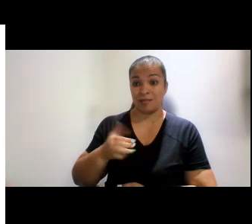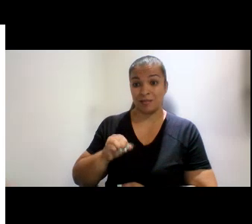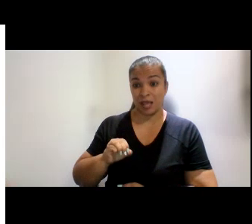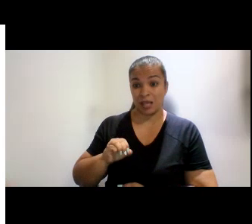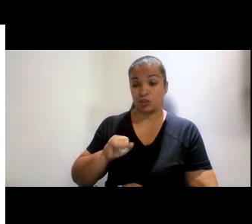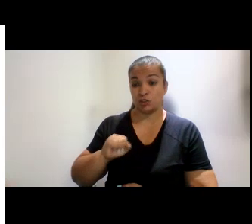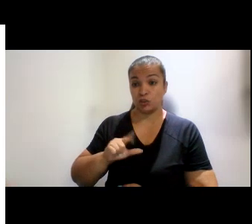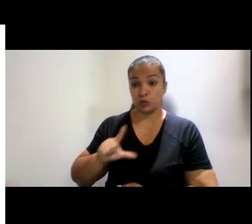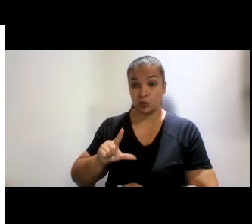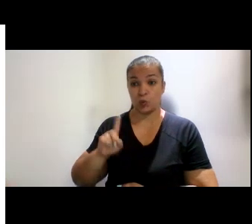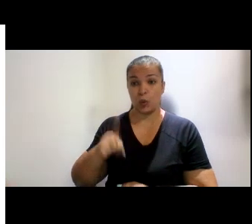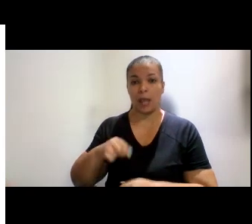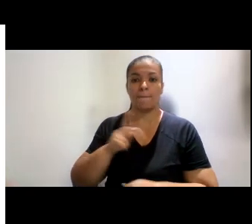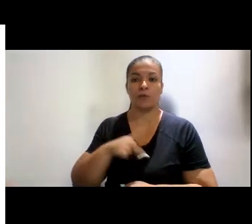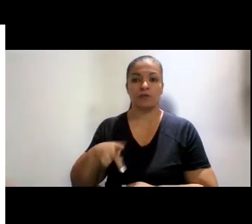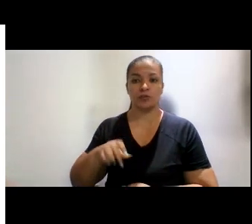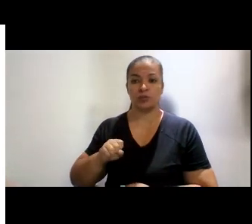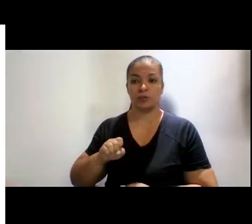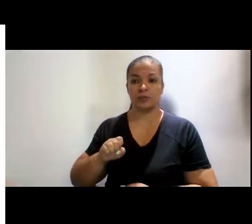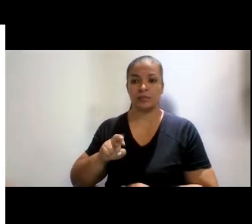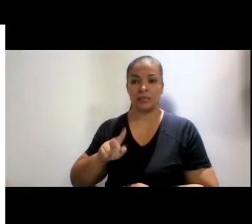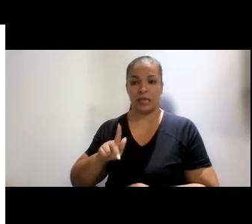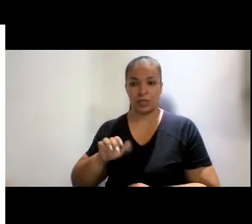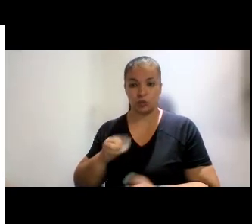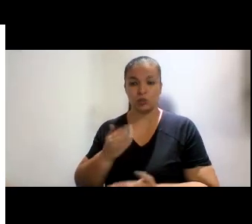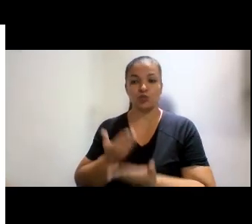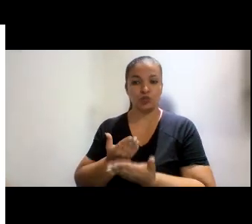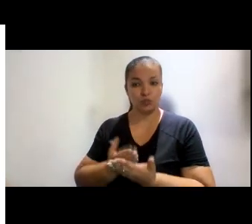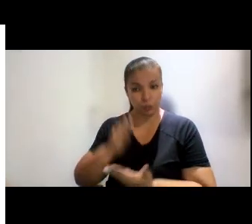Sérgio, de Estudos Filosóficos, tá